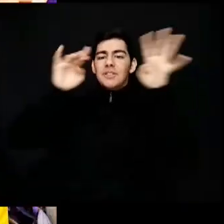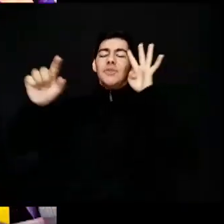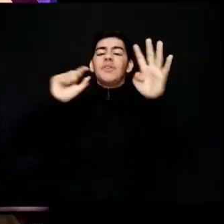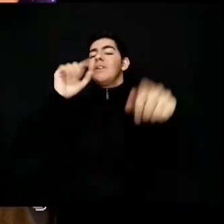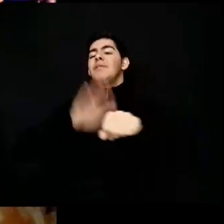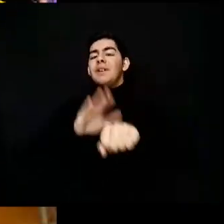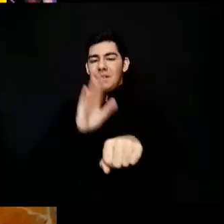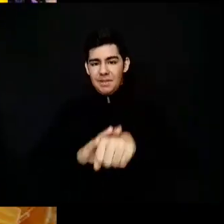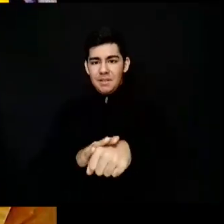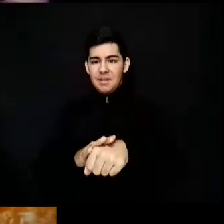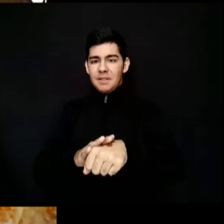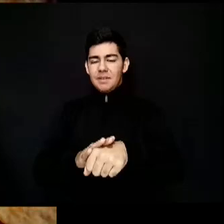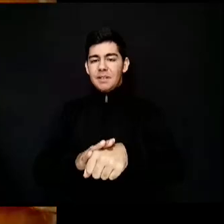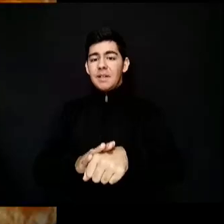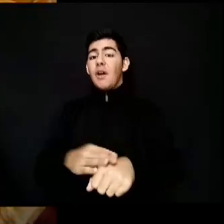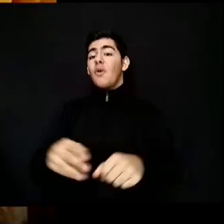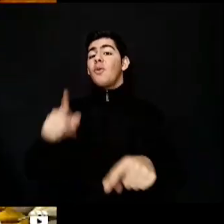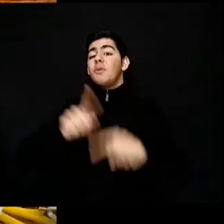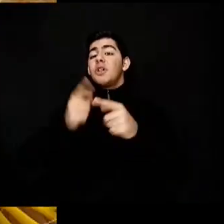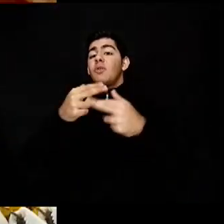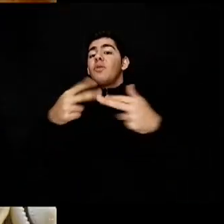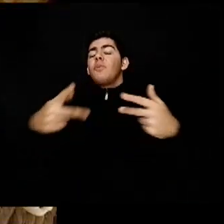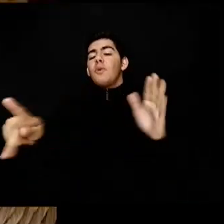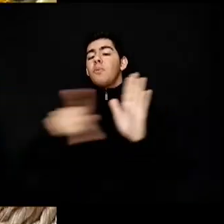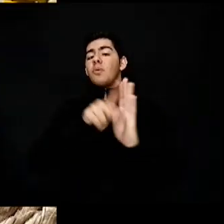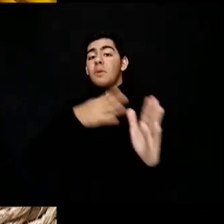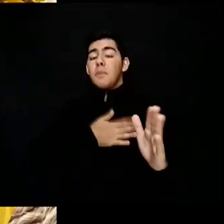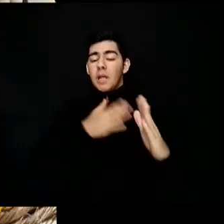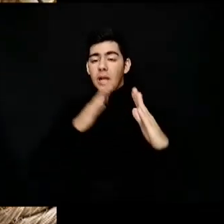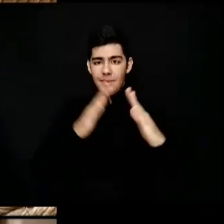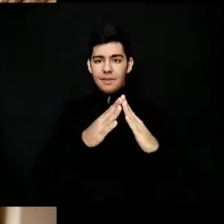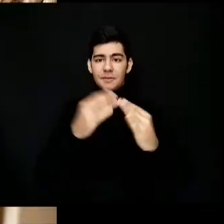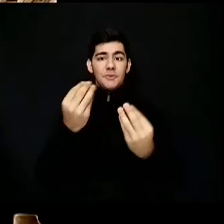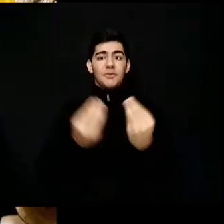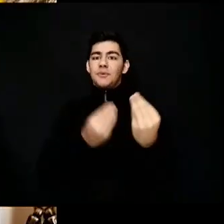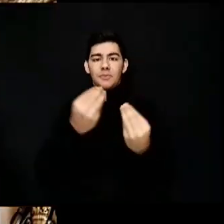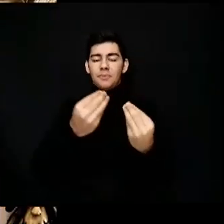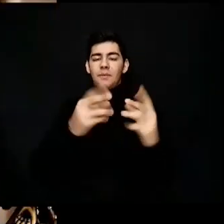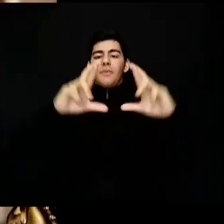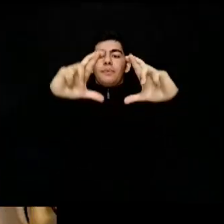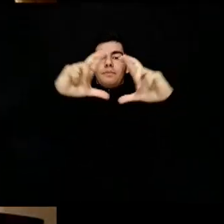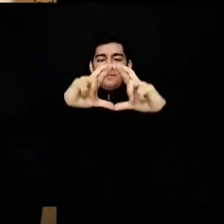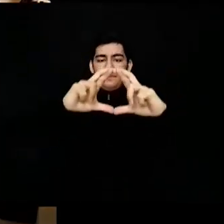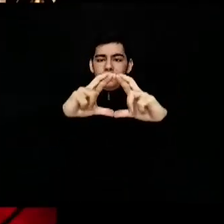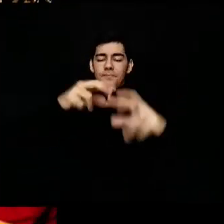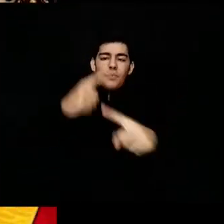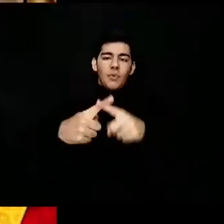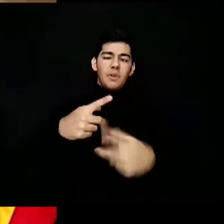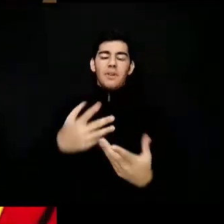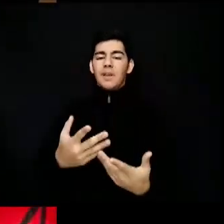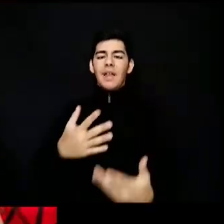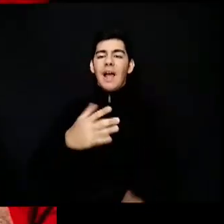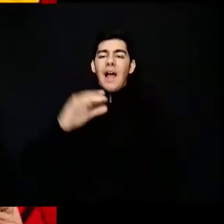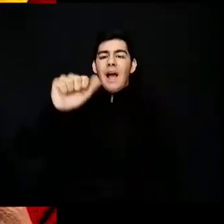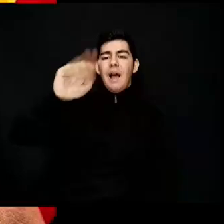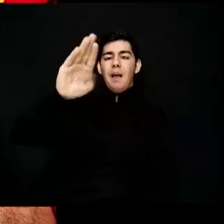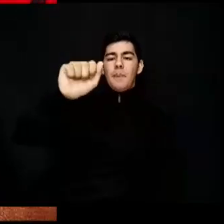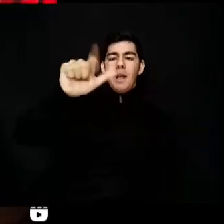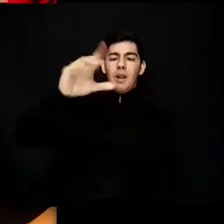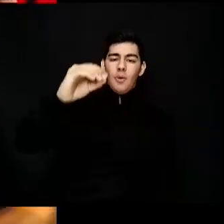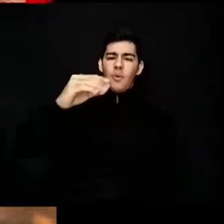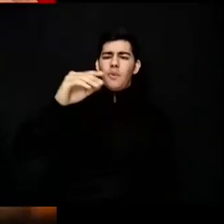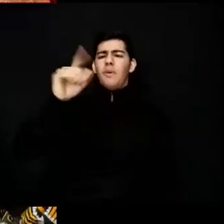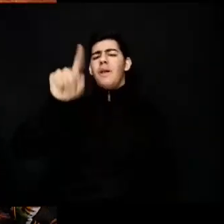casa pra fazer parte. Eu falo que a Abalô é a extensão de mim, então não tem como ser diferente. Sim. E o